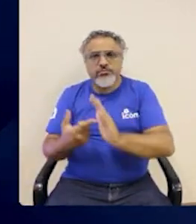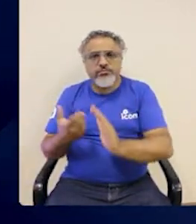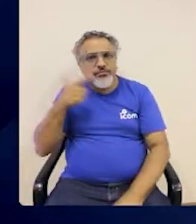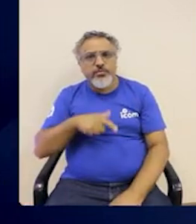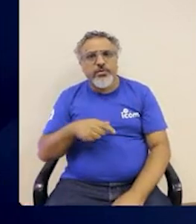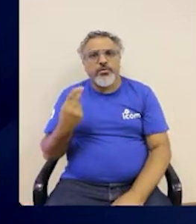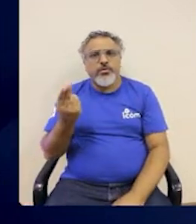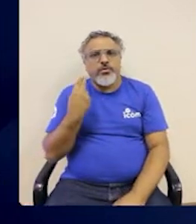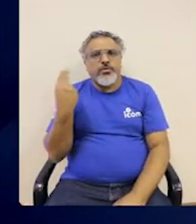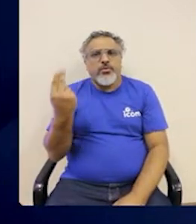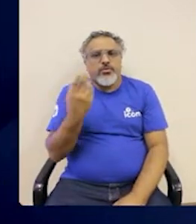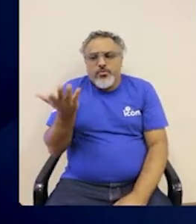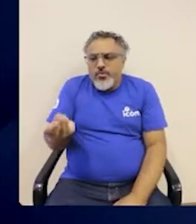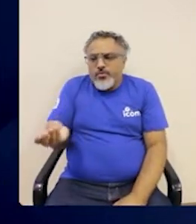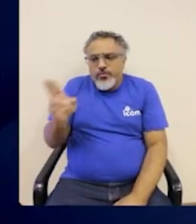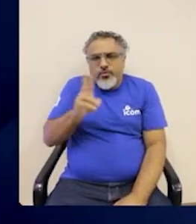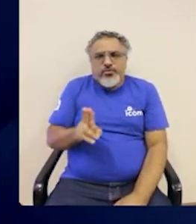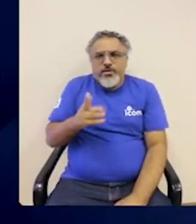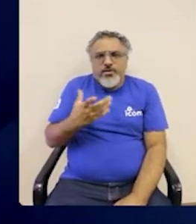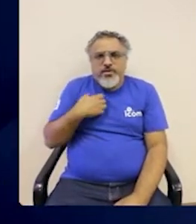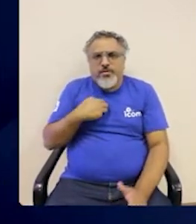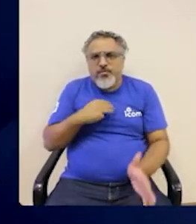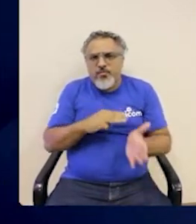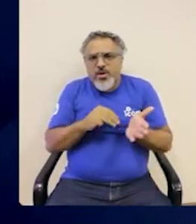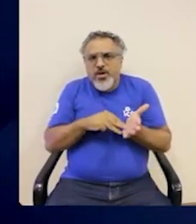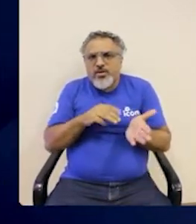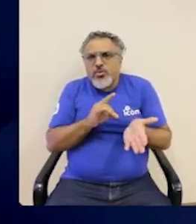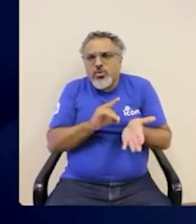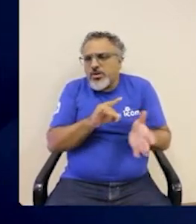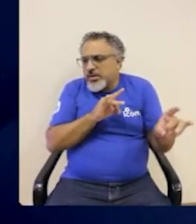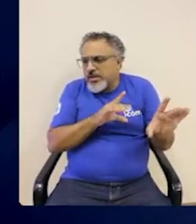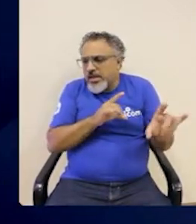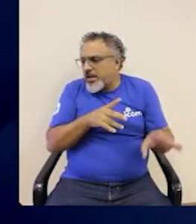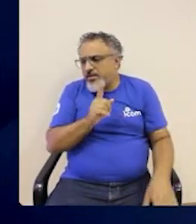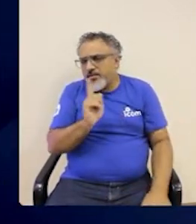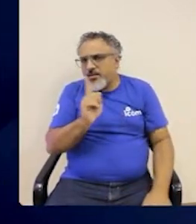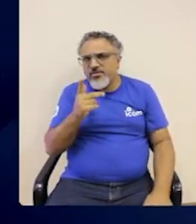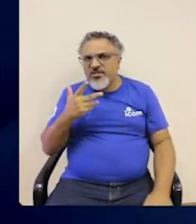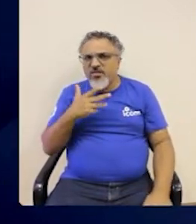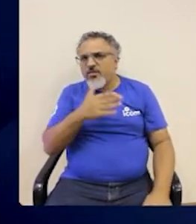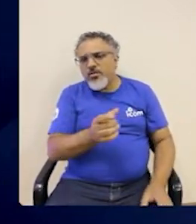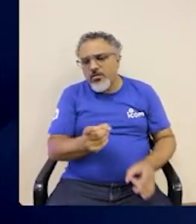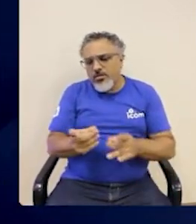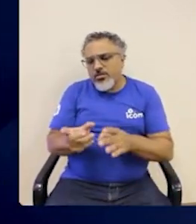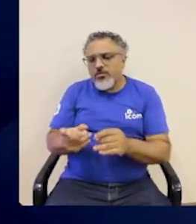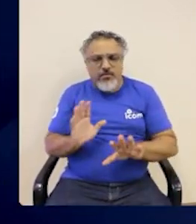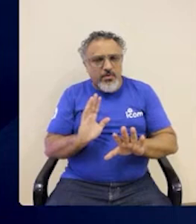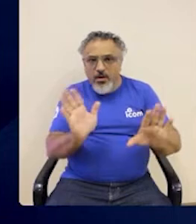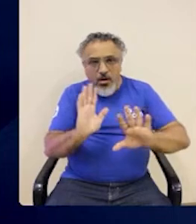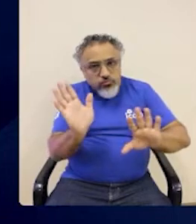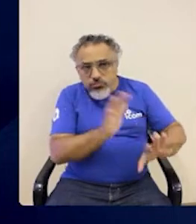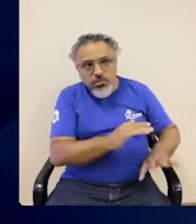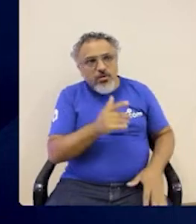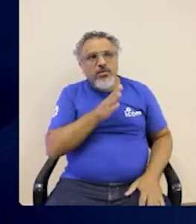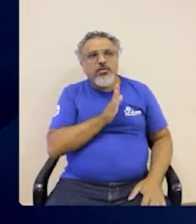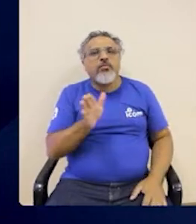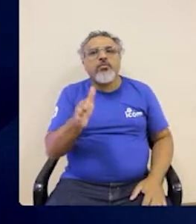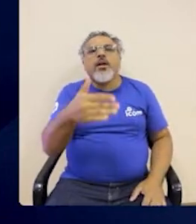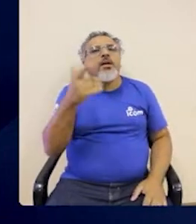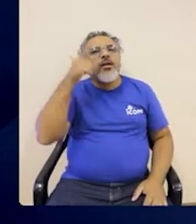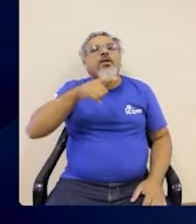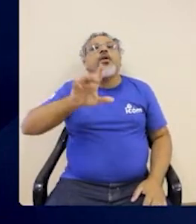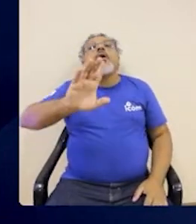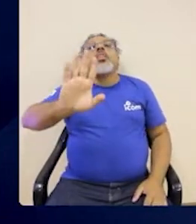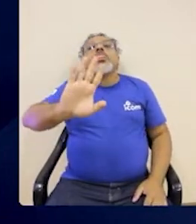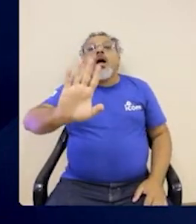o uso de determinado método, determinada técnica, e que isso foi mesmo um atravessamento. Mas se a gente também não faz esse caminho ali de